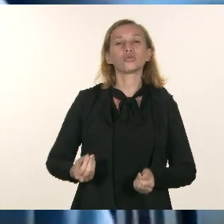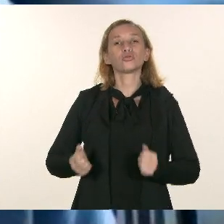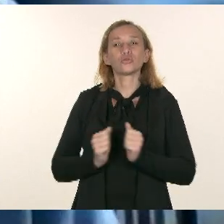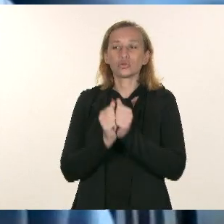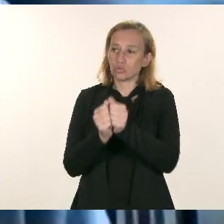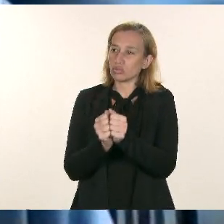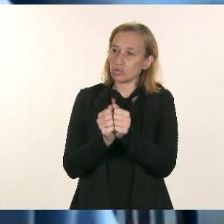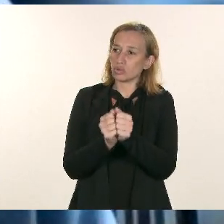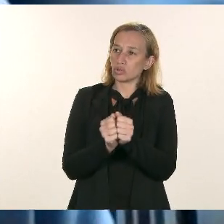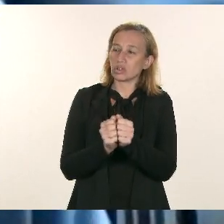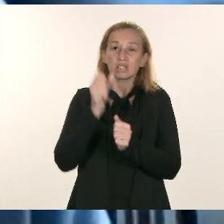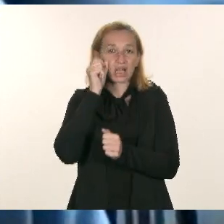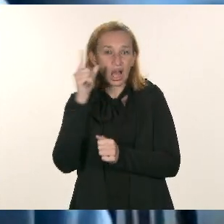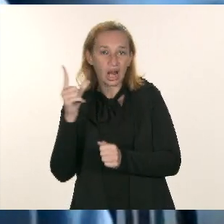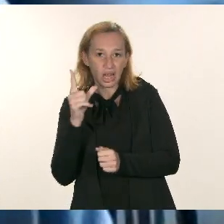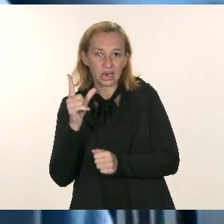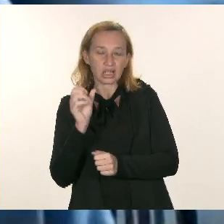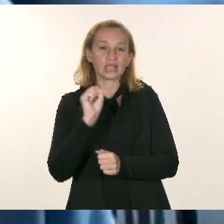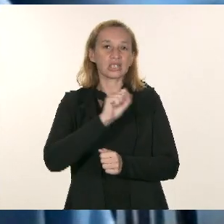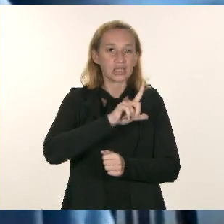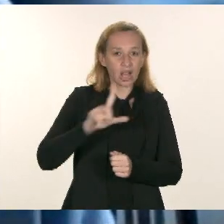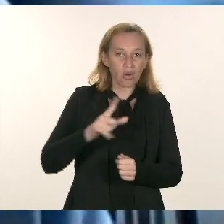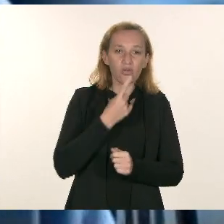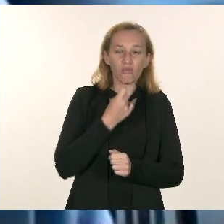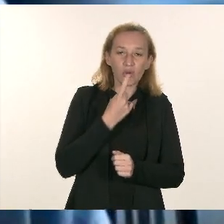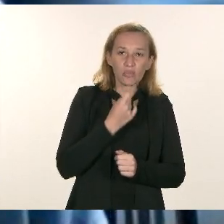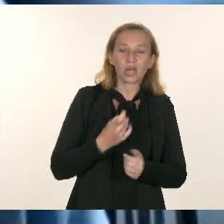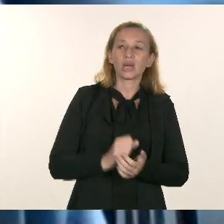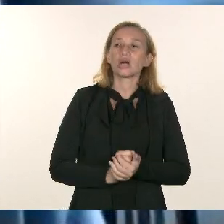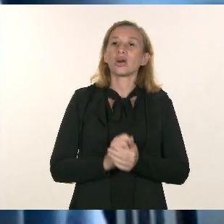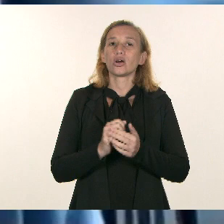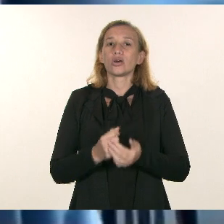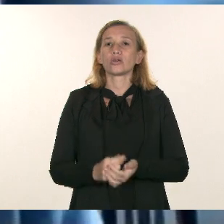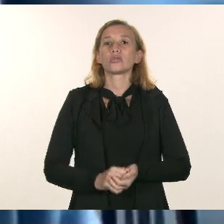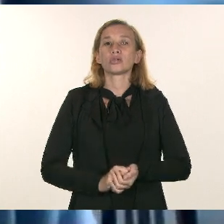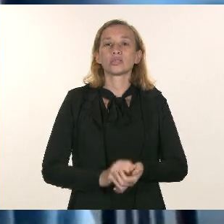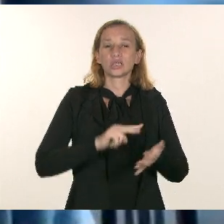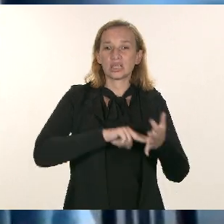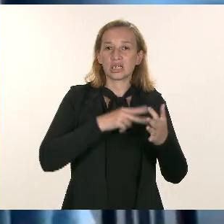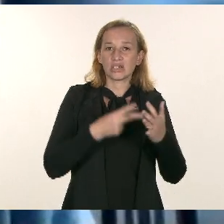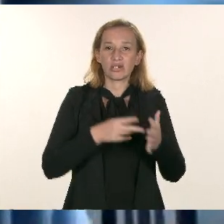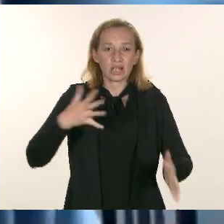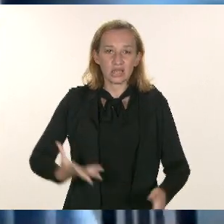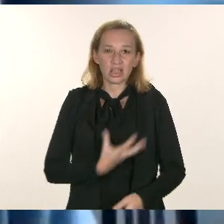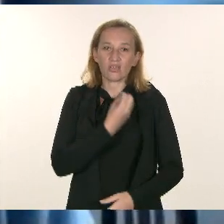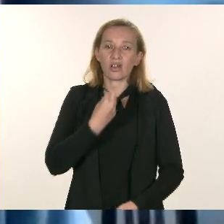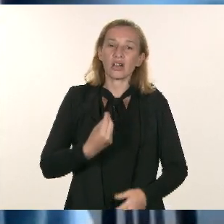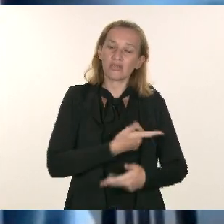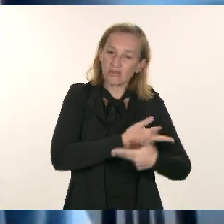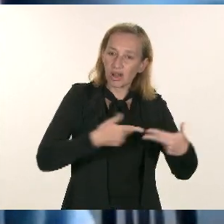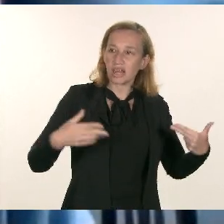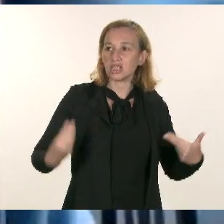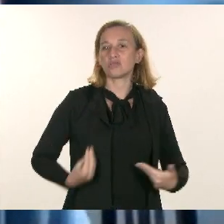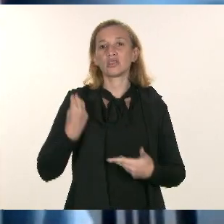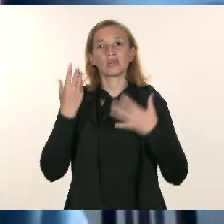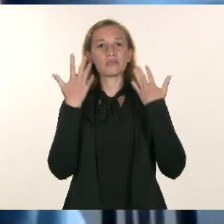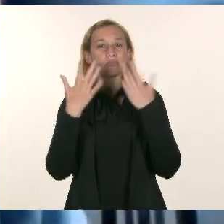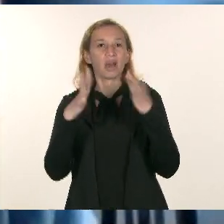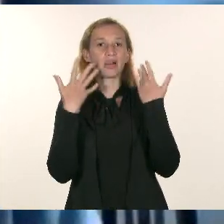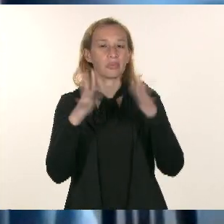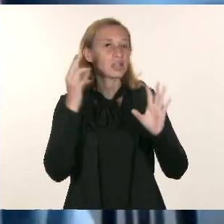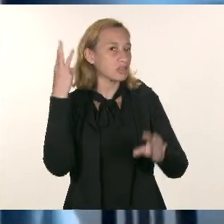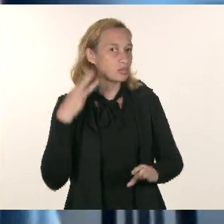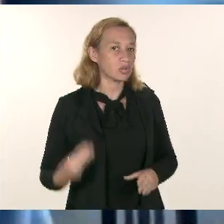nesse alerta, desse sinal vermelho, porque isso pode significar salvar muitas vidas. Parabéns,